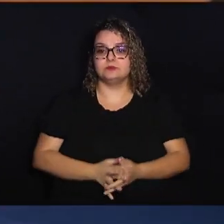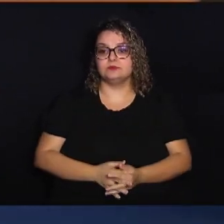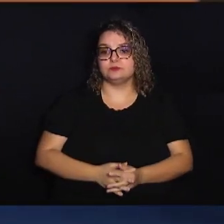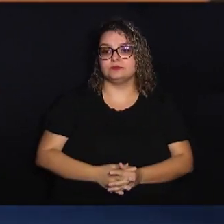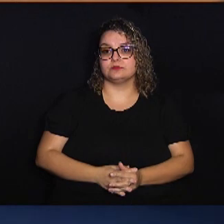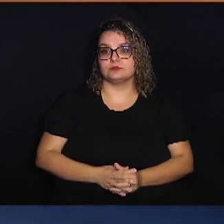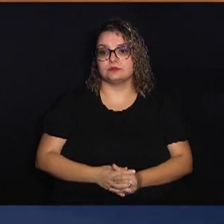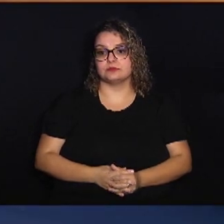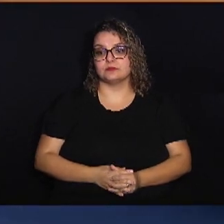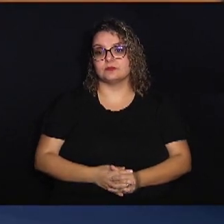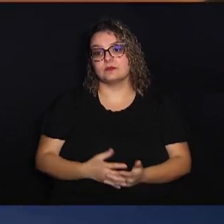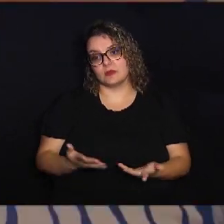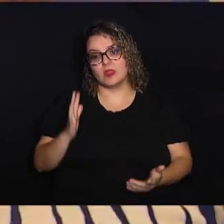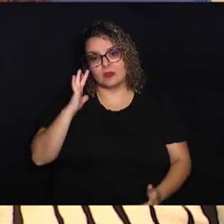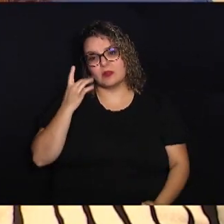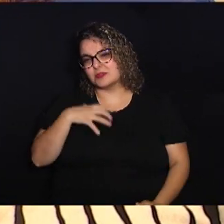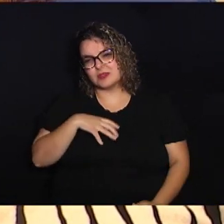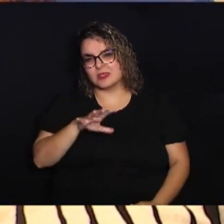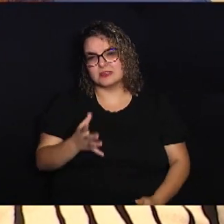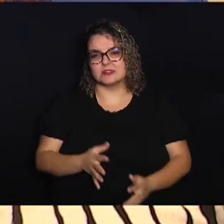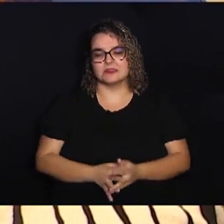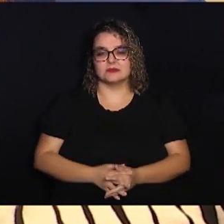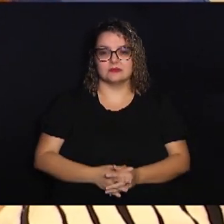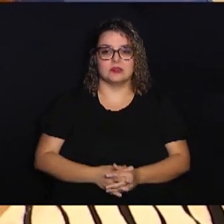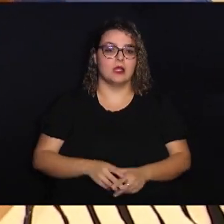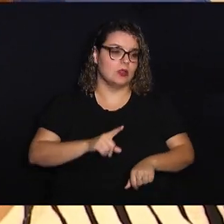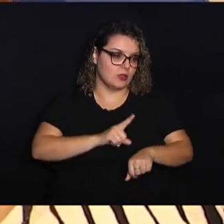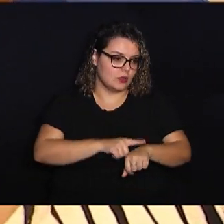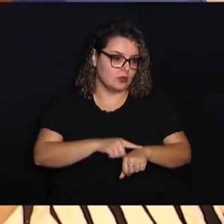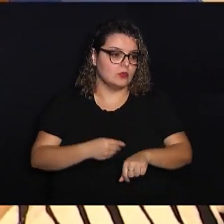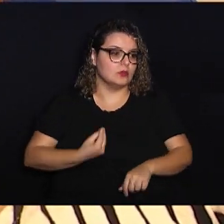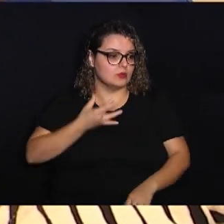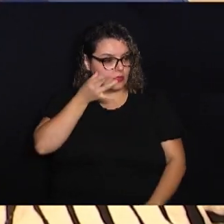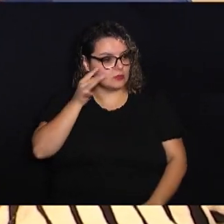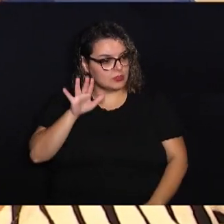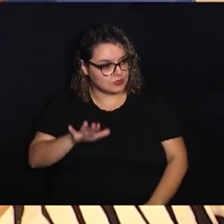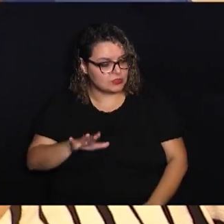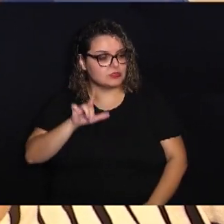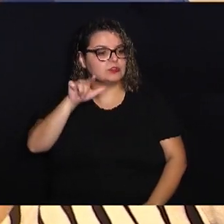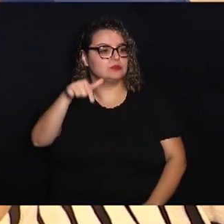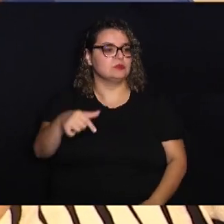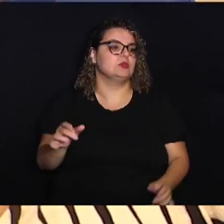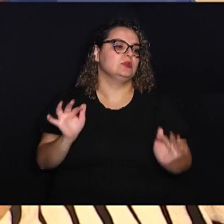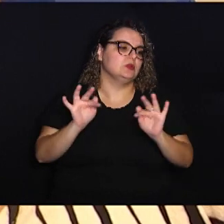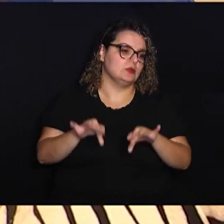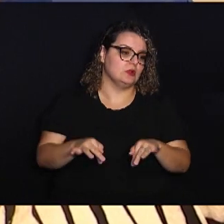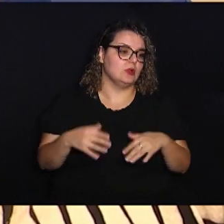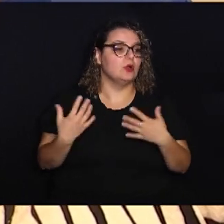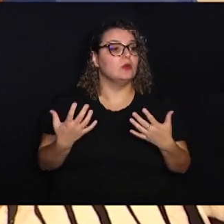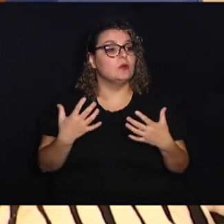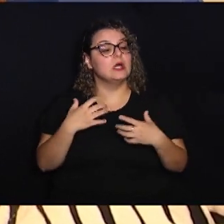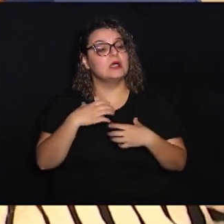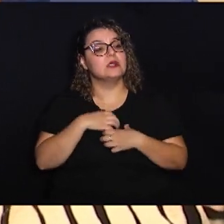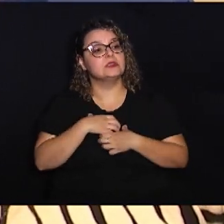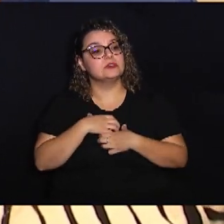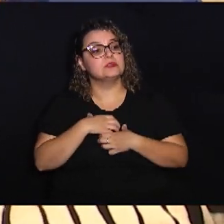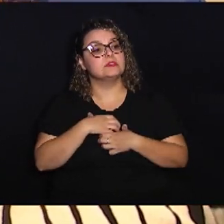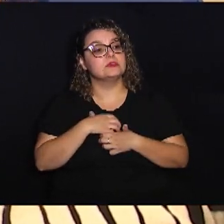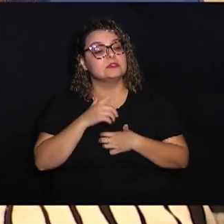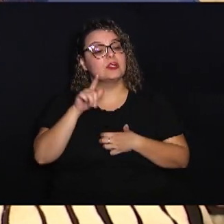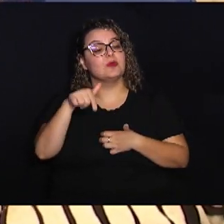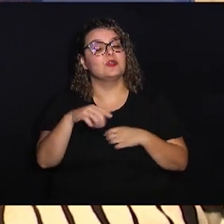Então, eu acho que foi isso. É um tempinho que você passa aqui, mas depois, quando termina, qual é a sensação que você sente